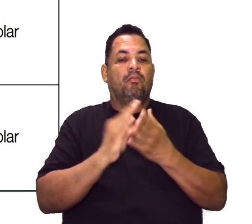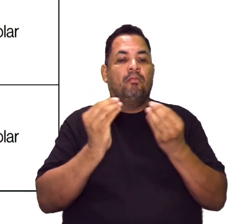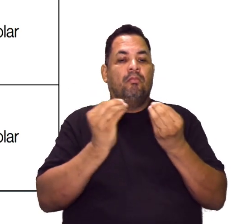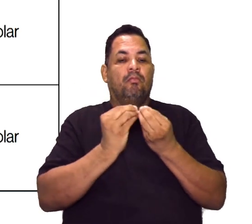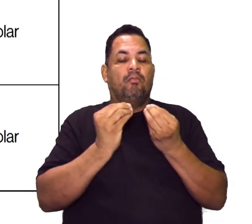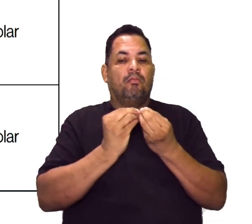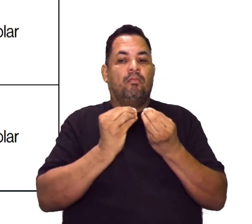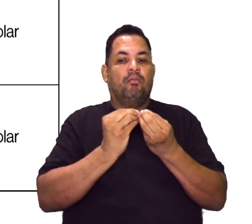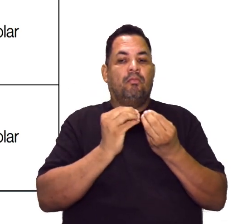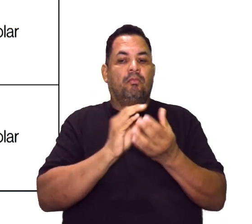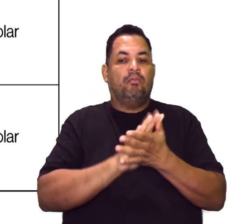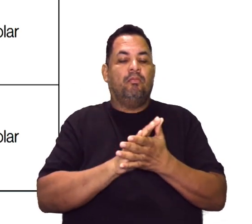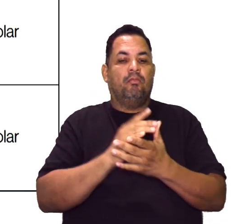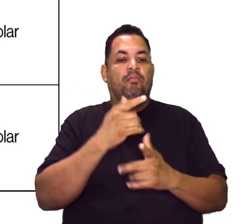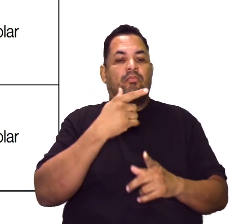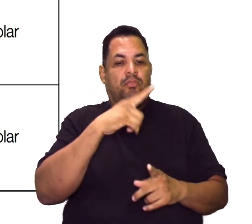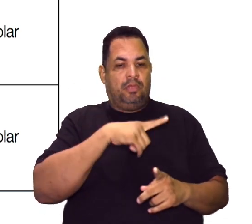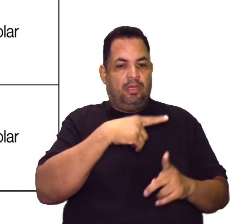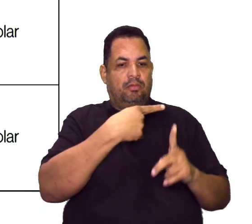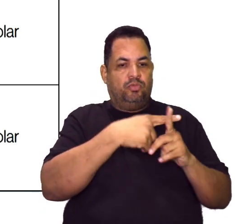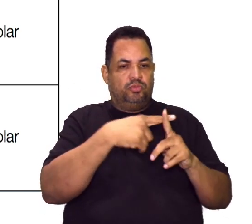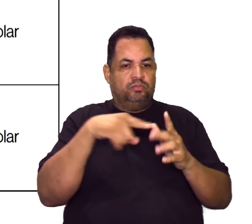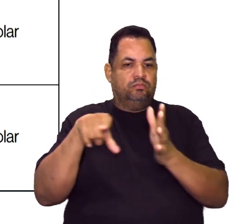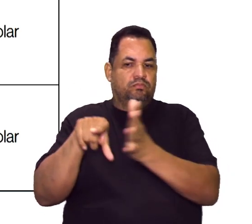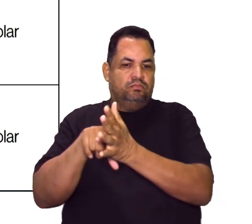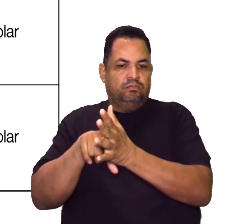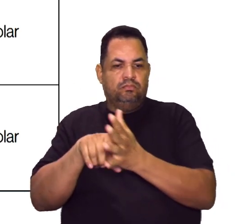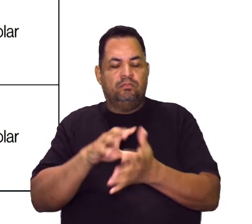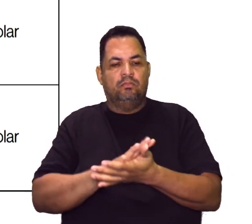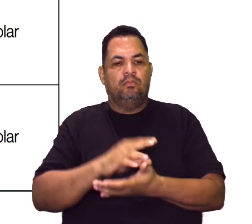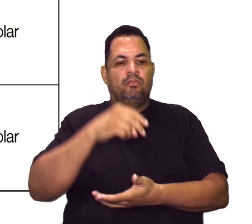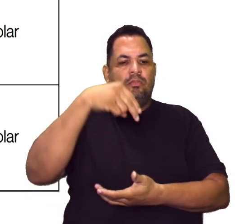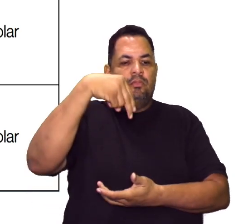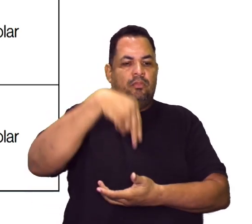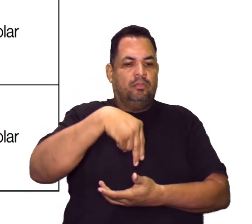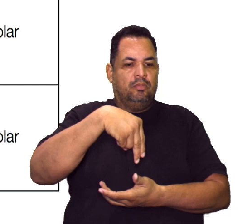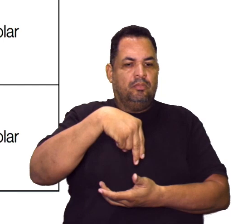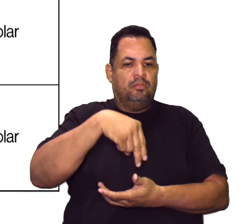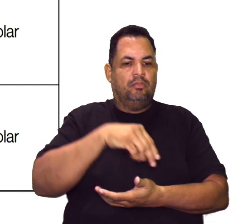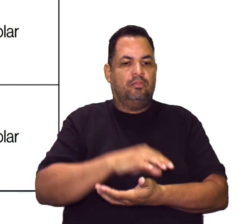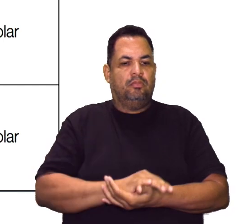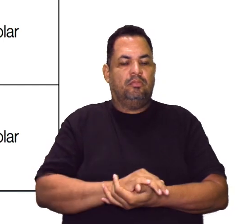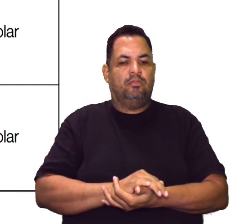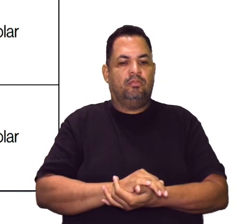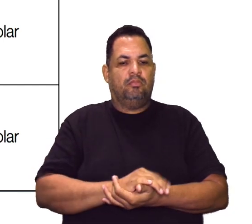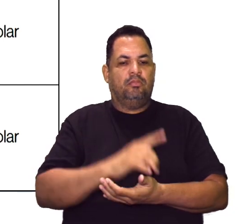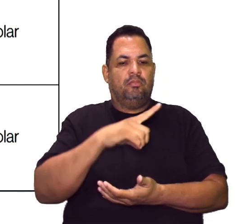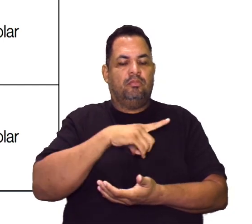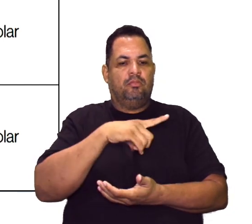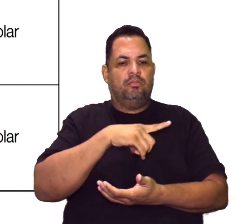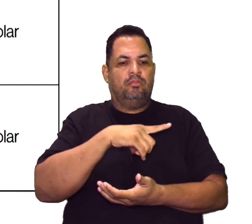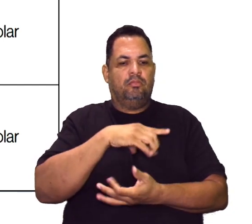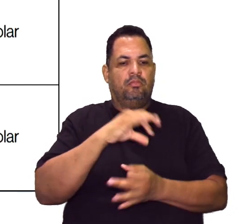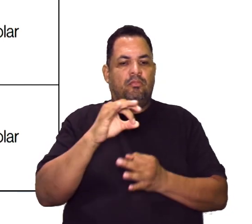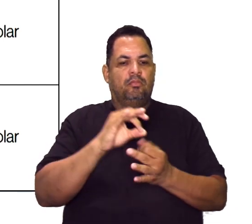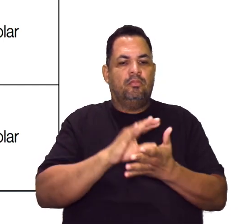molécula é polar. E o nitrogênio, devido a